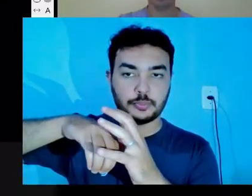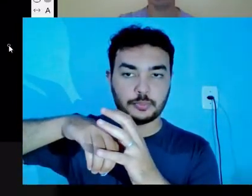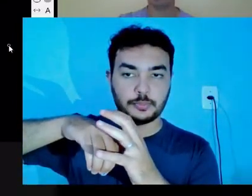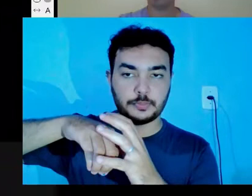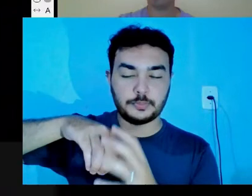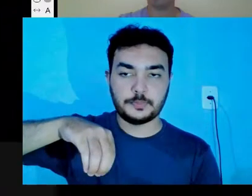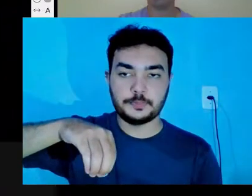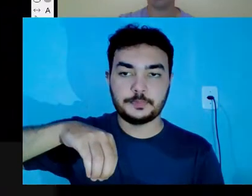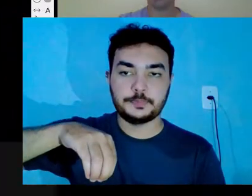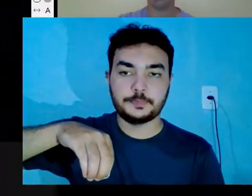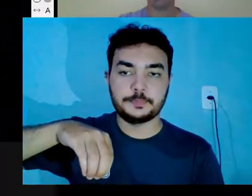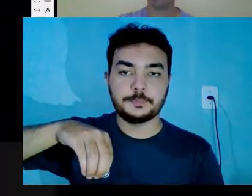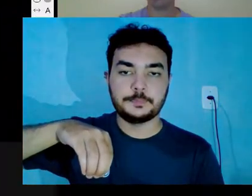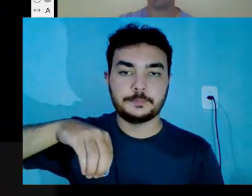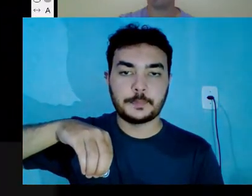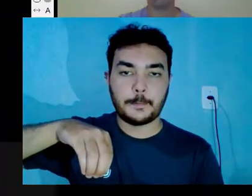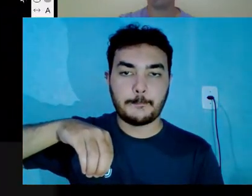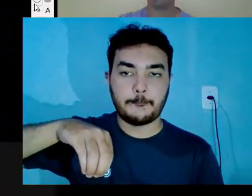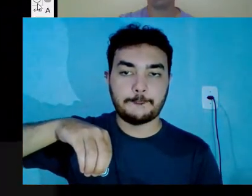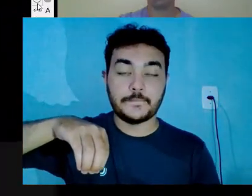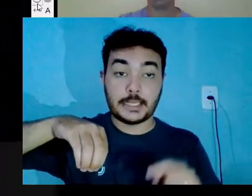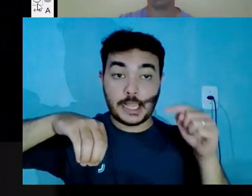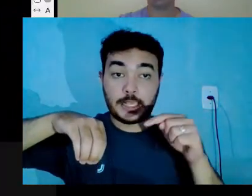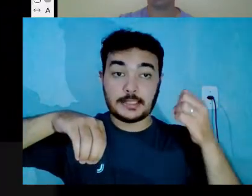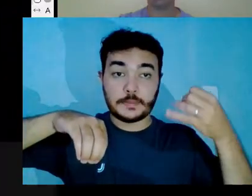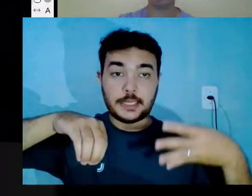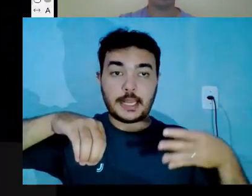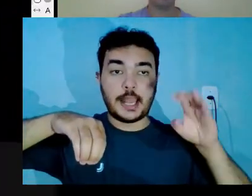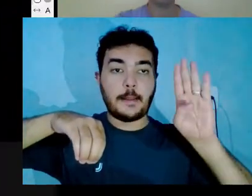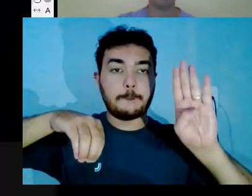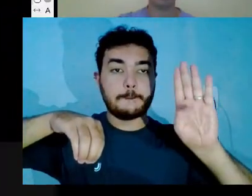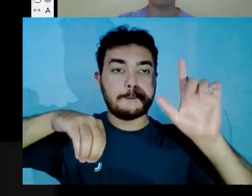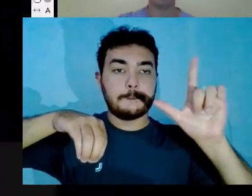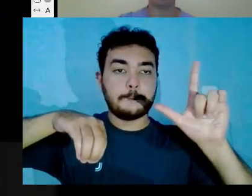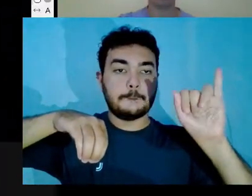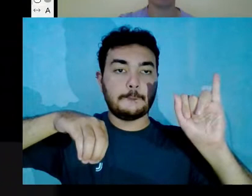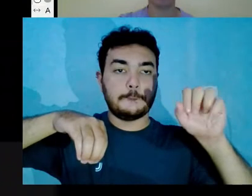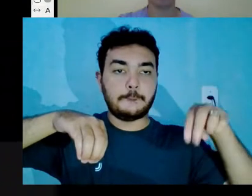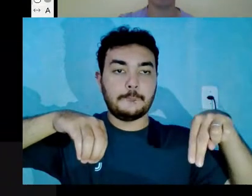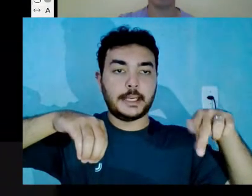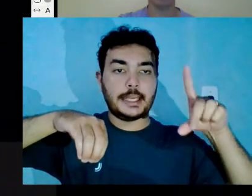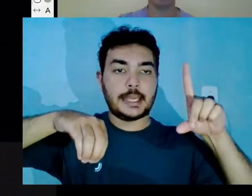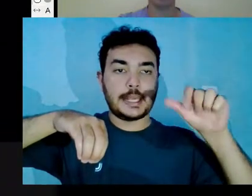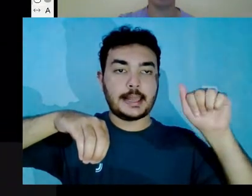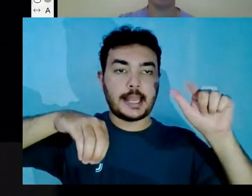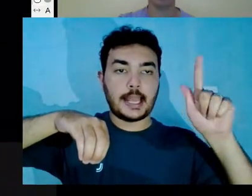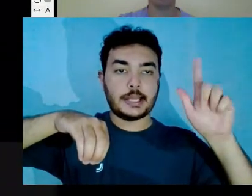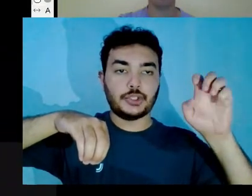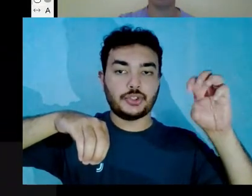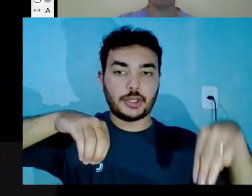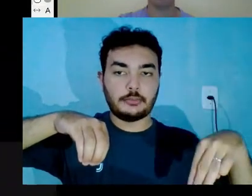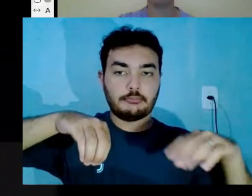que é, perdão, foi a ferramenta errada, pessoal. Vamos para a ferramenta certa. E a gente tem essa outra camada aqui, ó, que